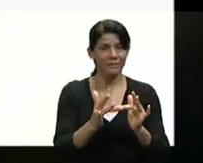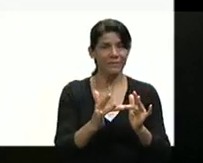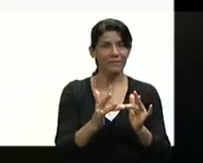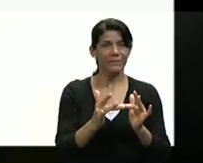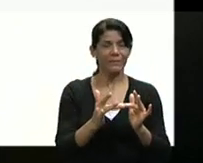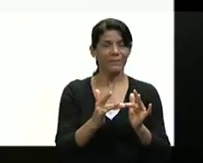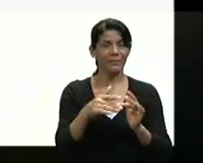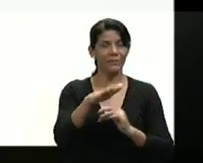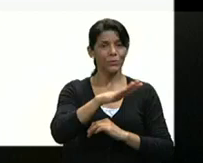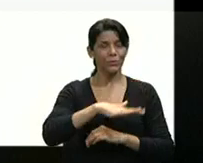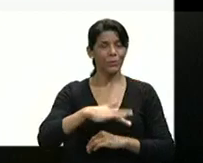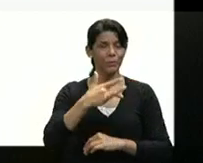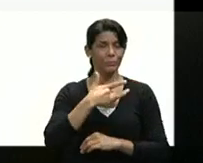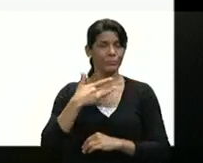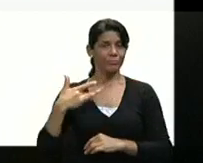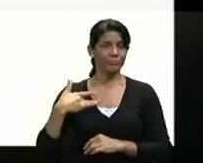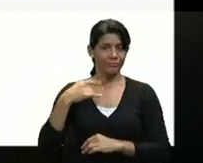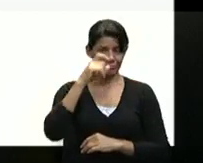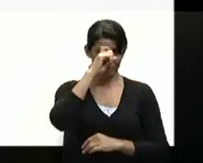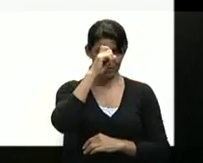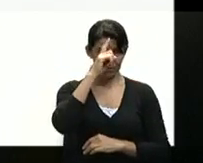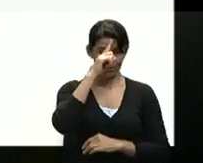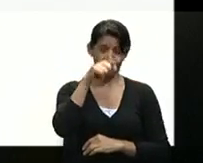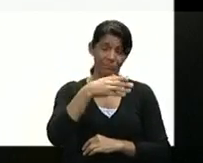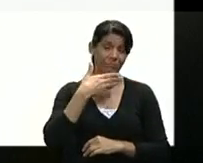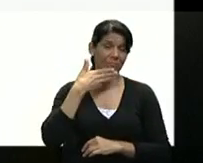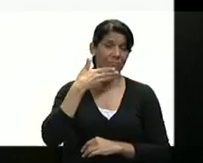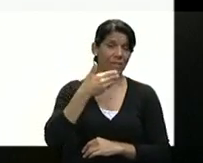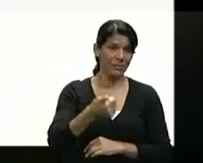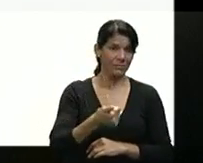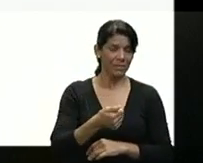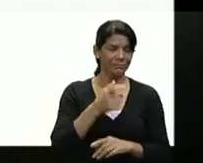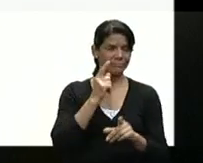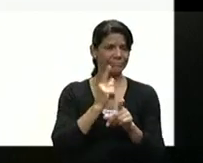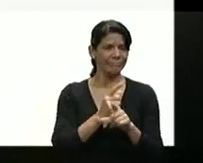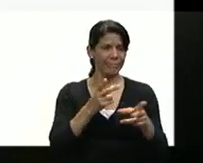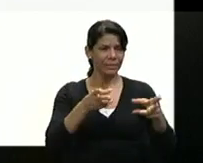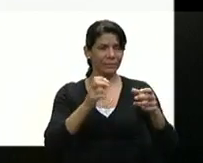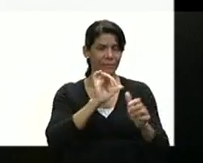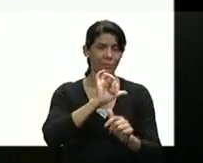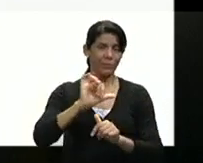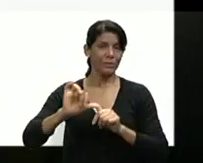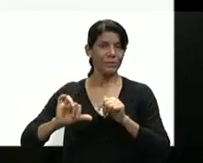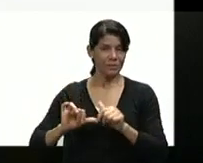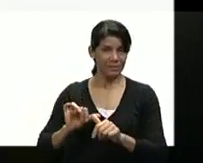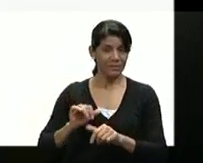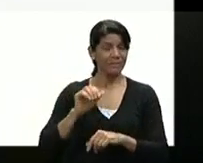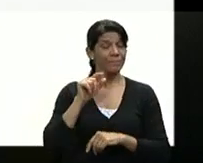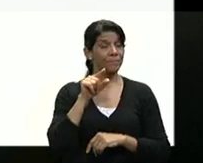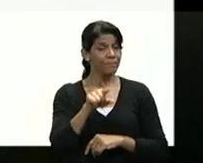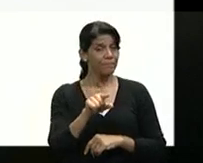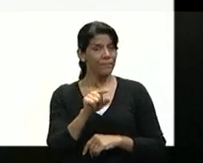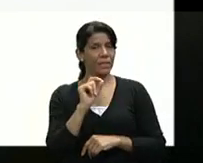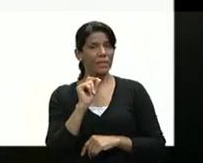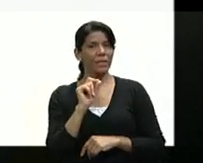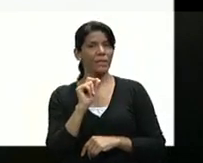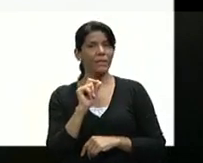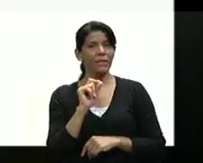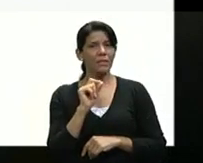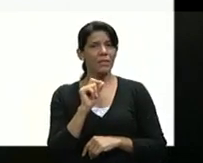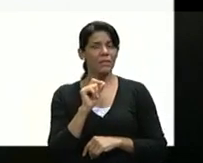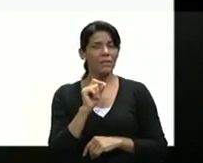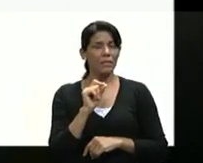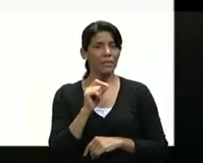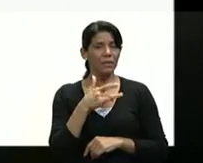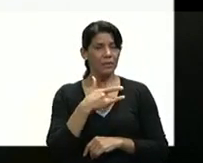a unidade de saúde e assim fica mais fácil detectar as mudanças. Dessa forma, a